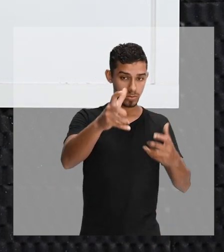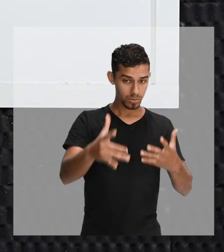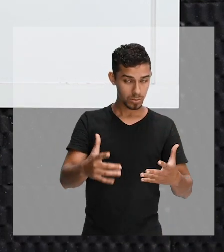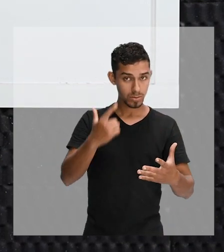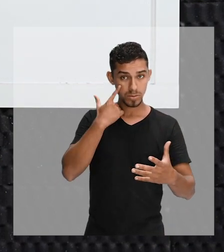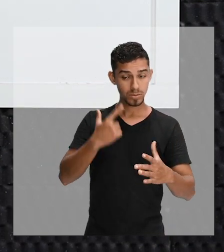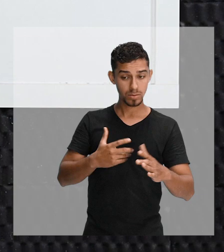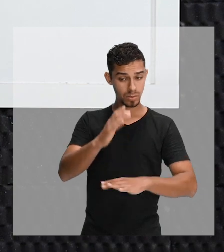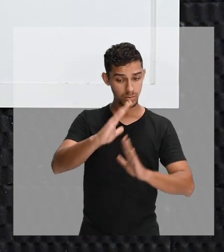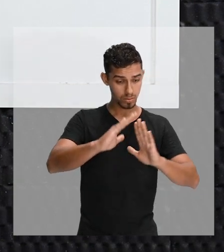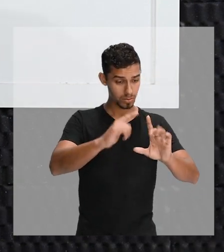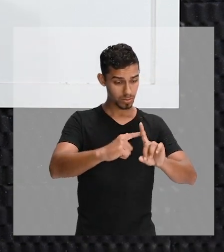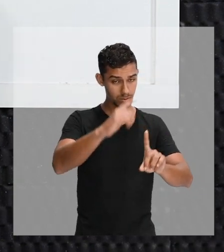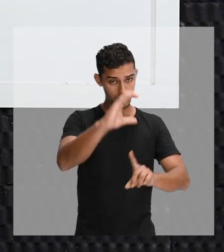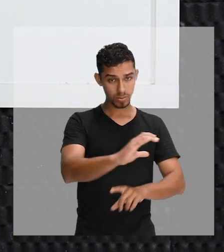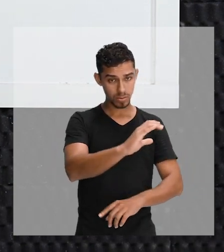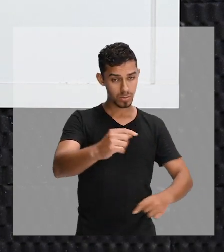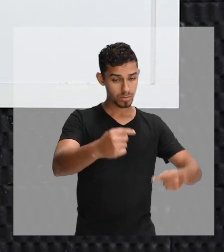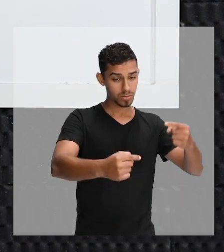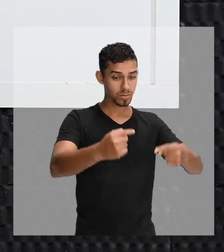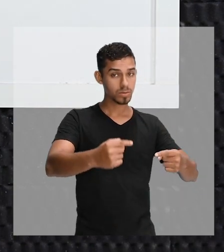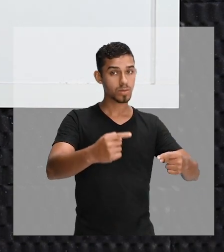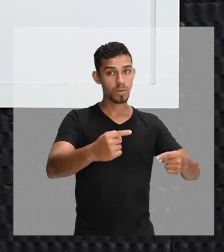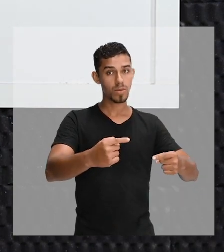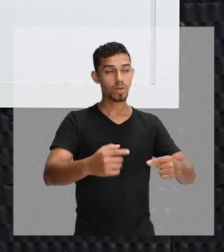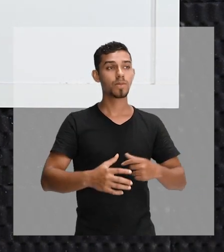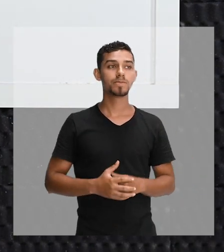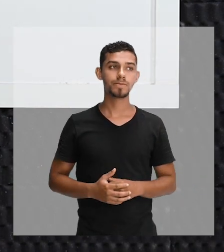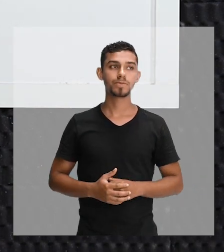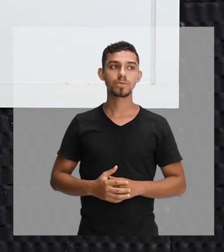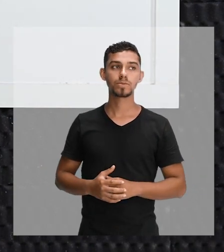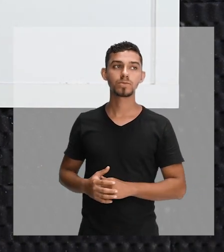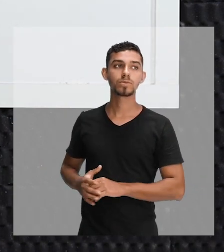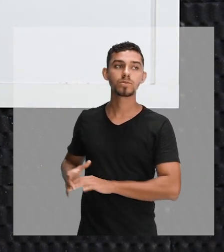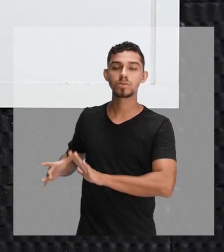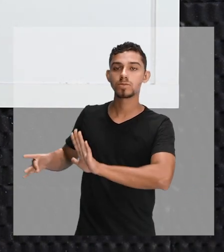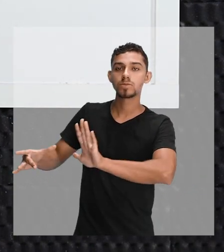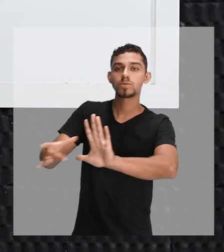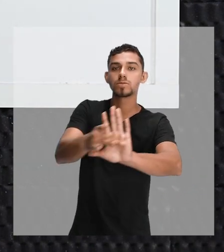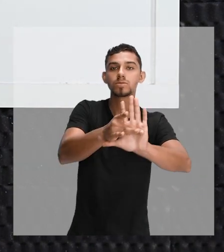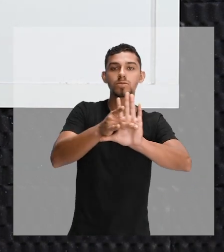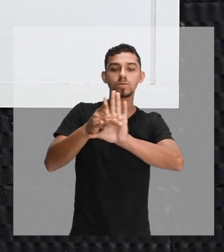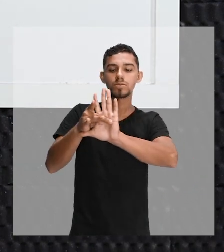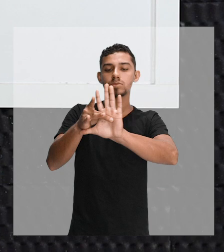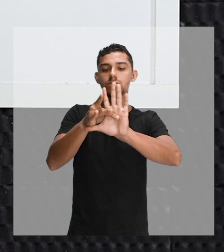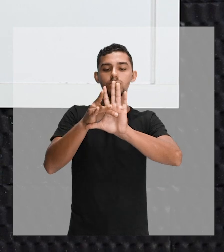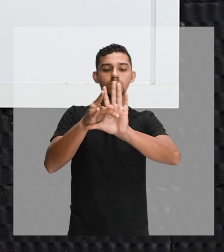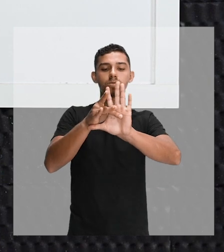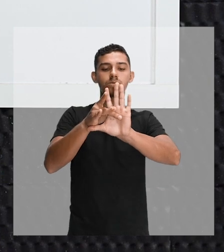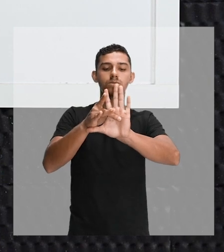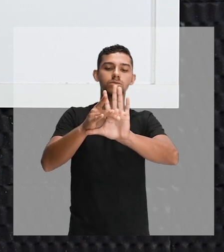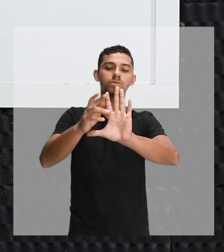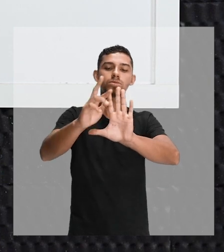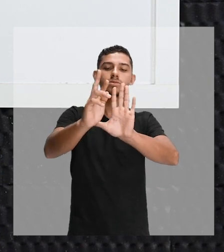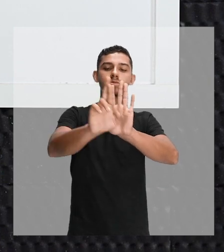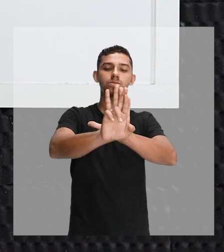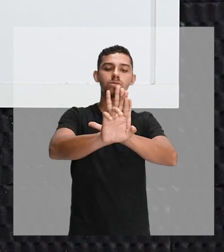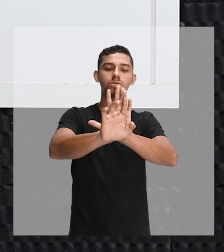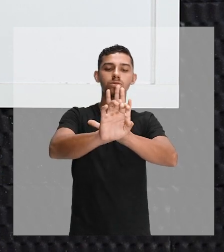toda hora. Presta atenção nisso aqui, ó. Nós temos o realismo político. Olha